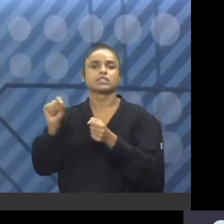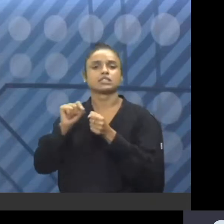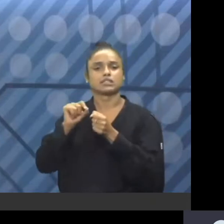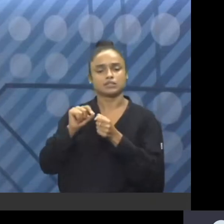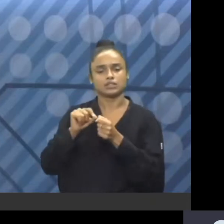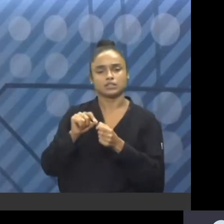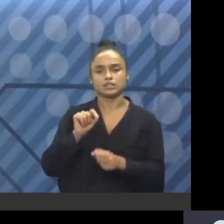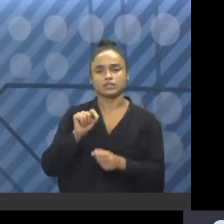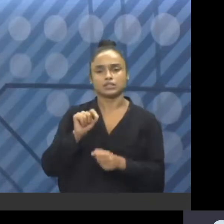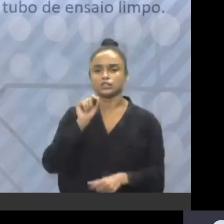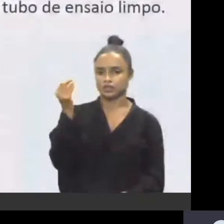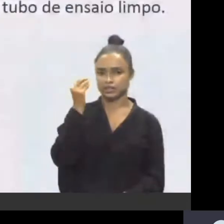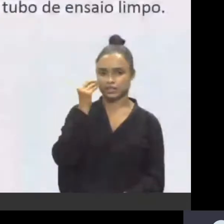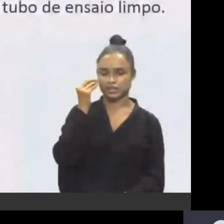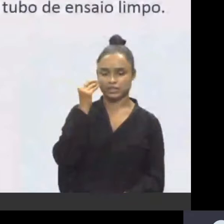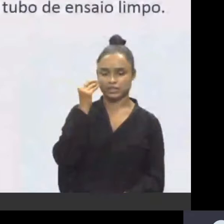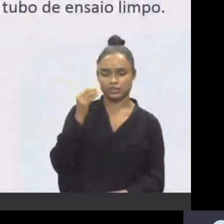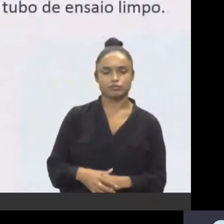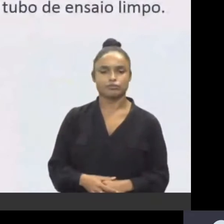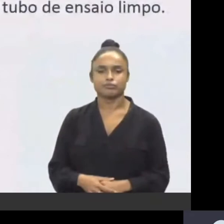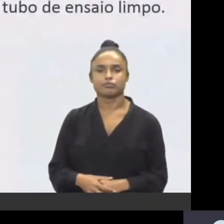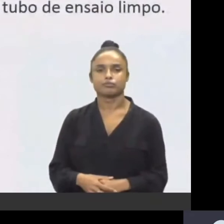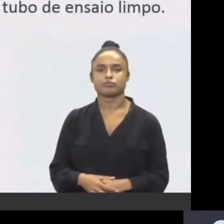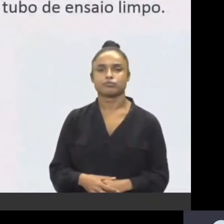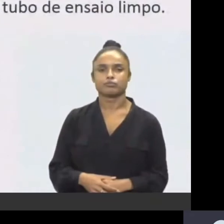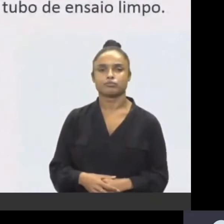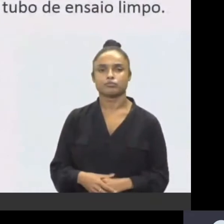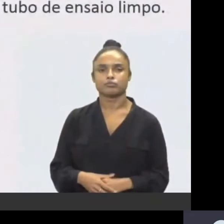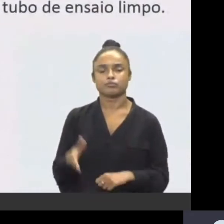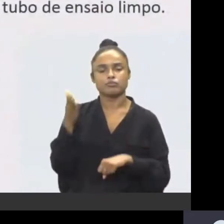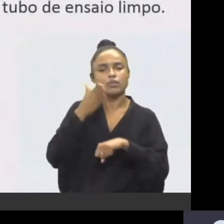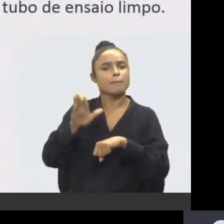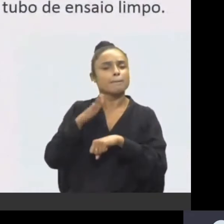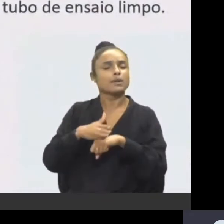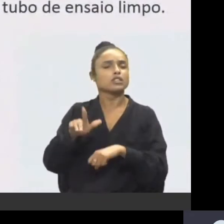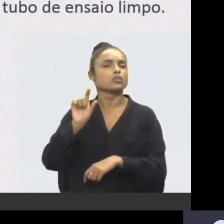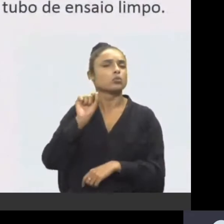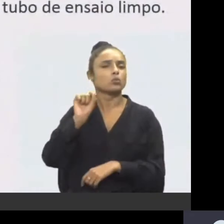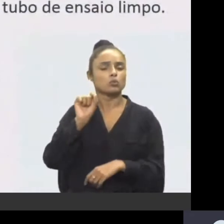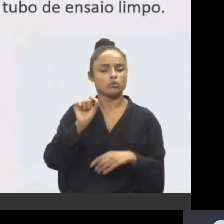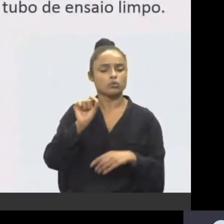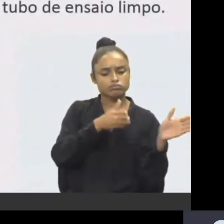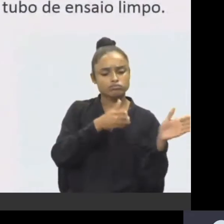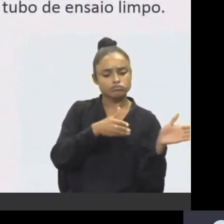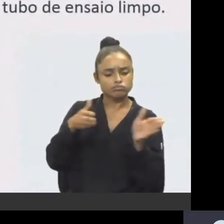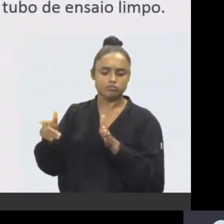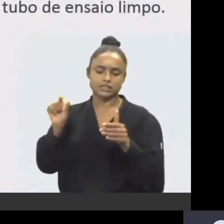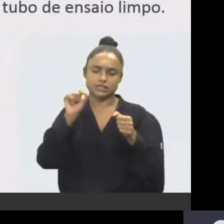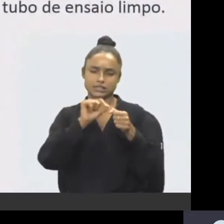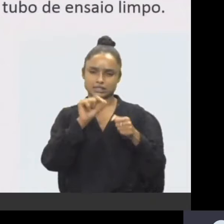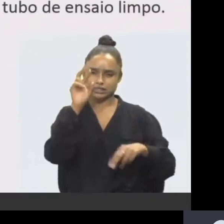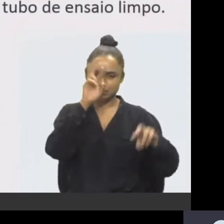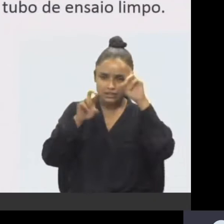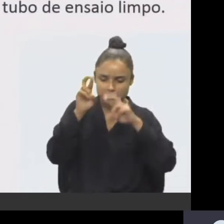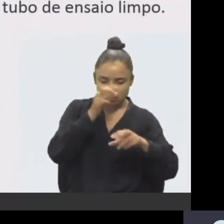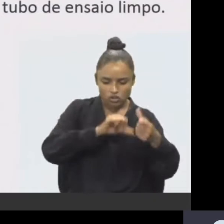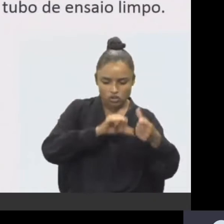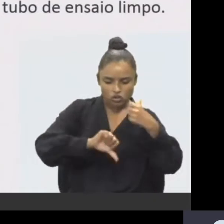Então, vamos conhecer o primeiro teste a ser realizado. Então, nós vamos trabalhar inicialmente com a reação